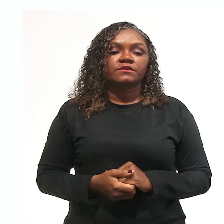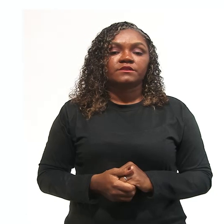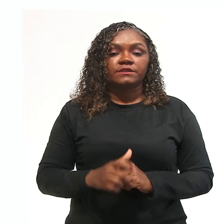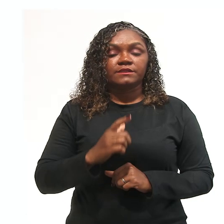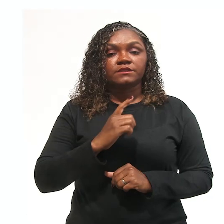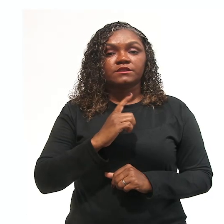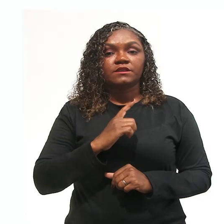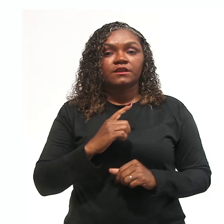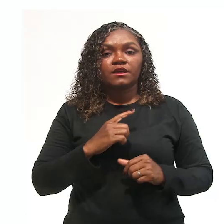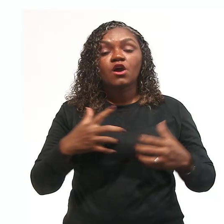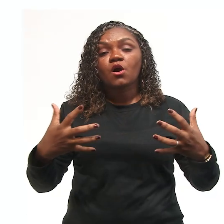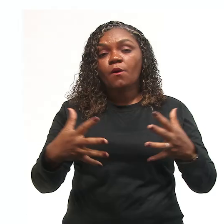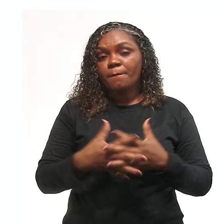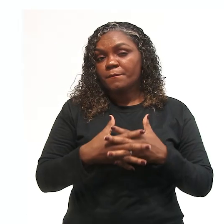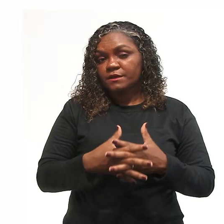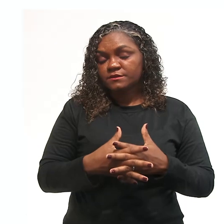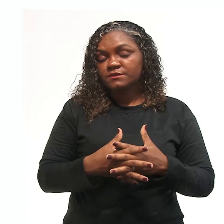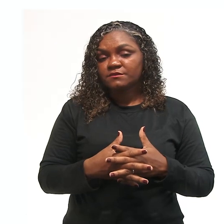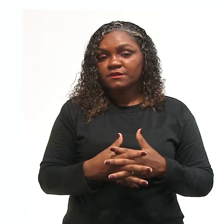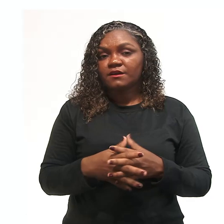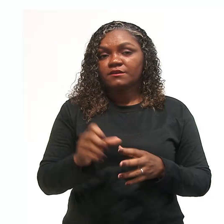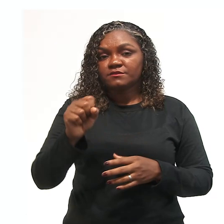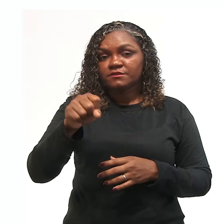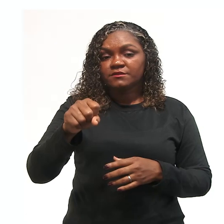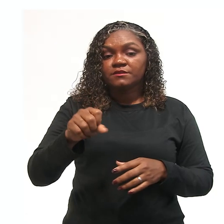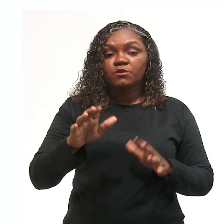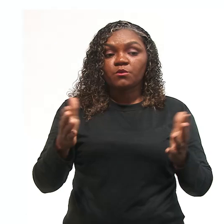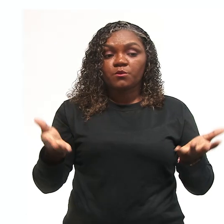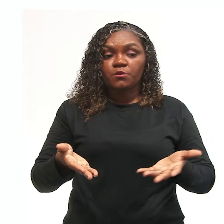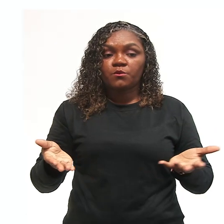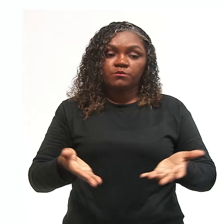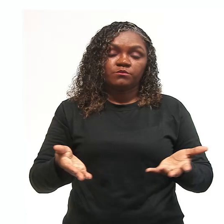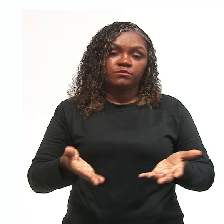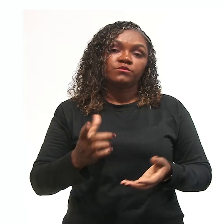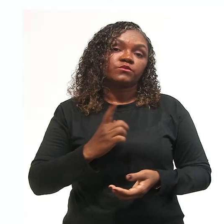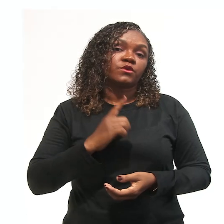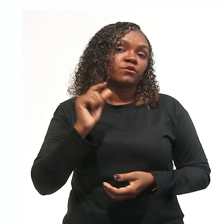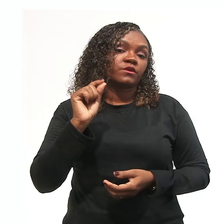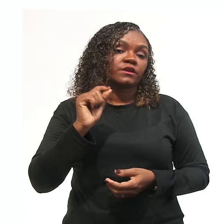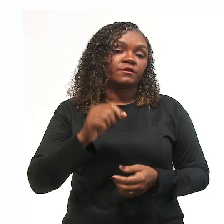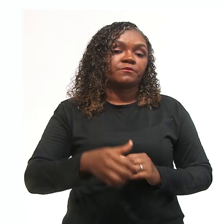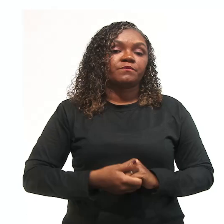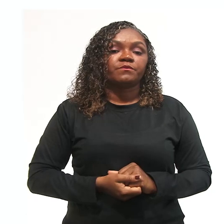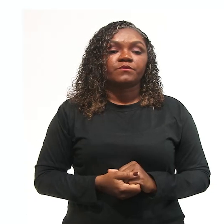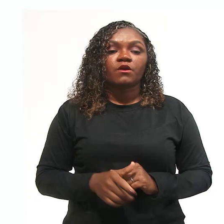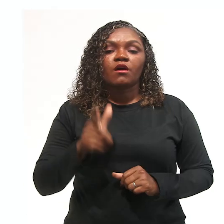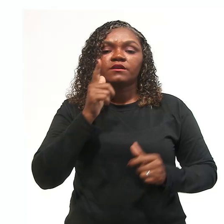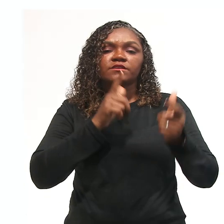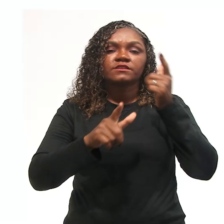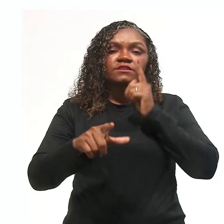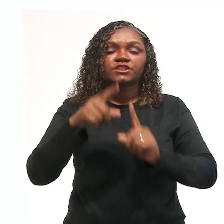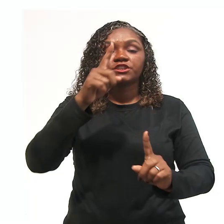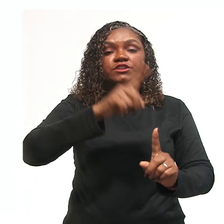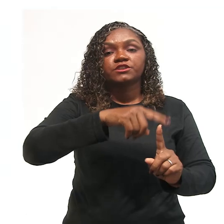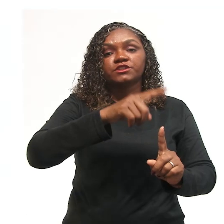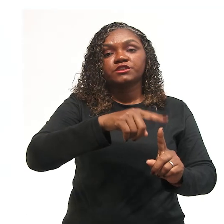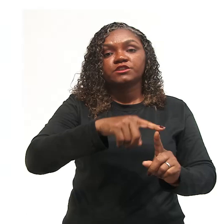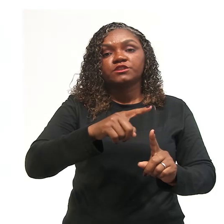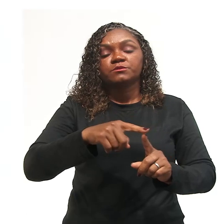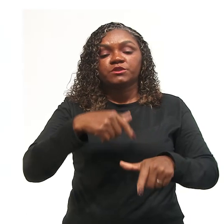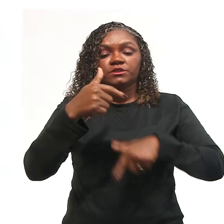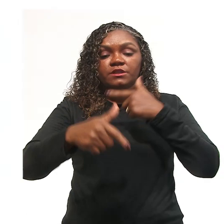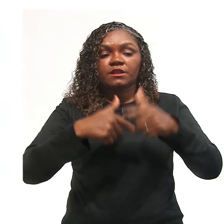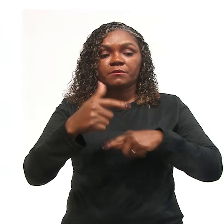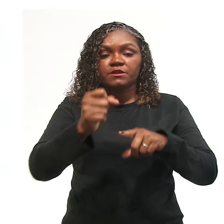essa complexidade. Hoje, acontece o quê? A superação do estilo de trabalho herdado